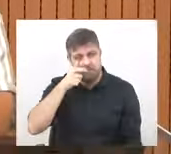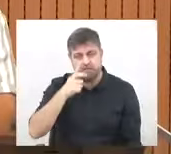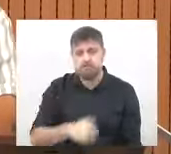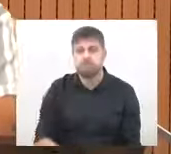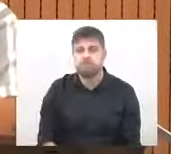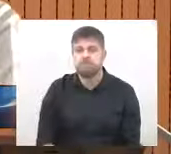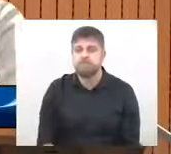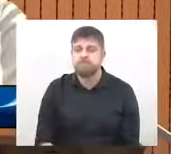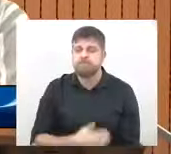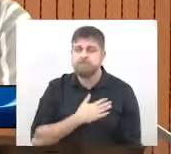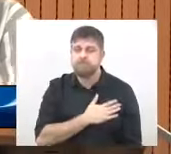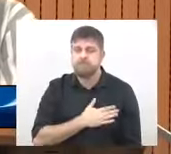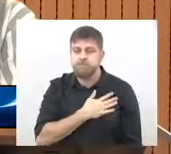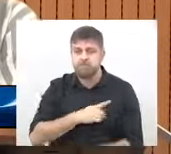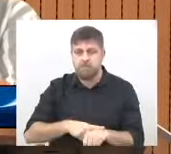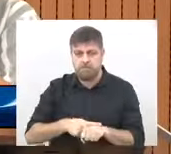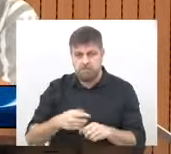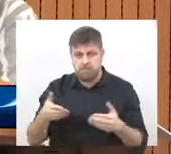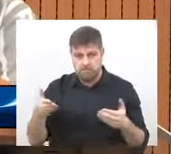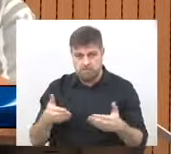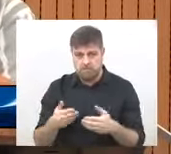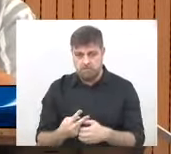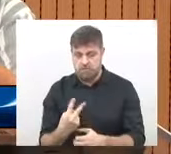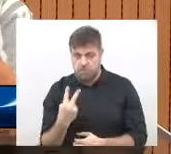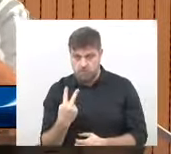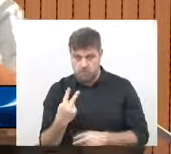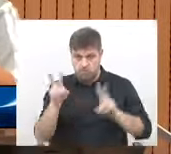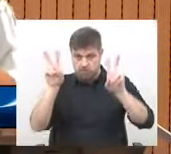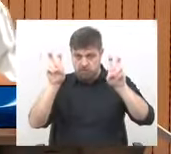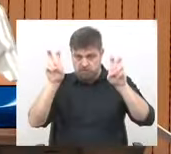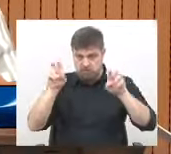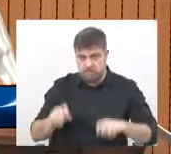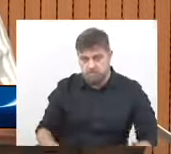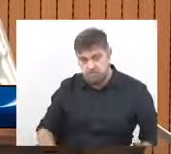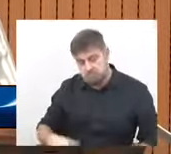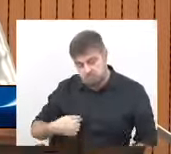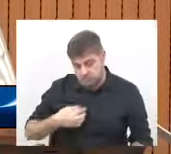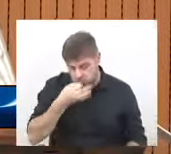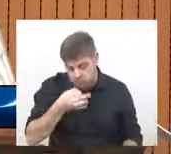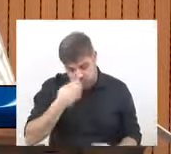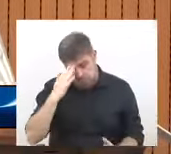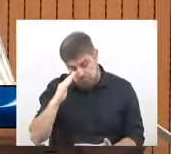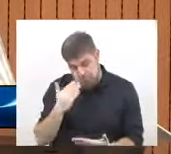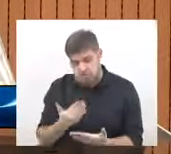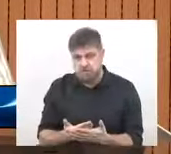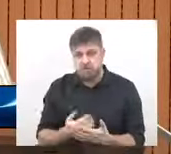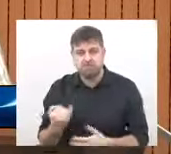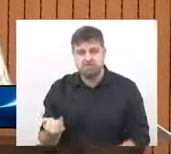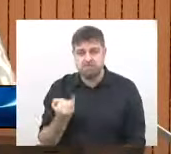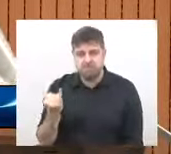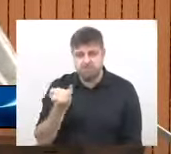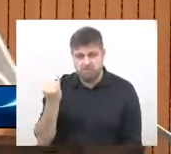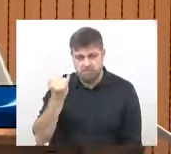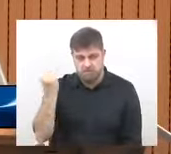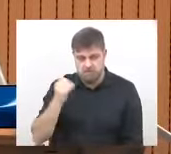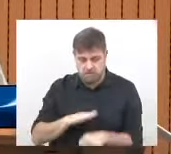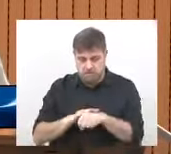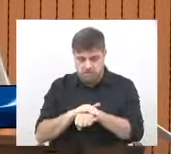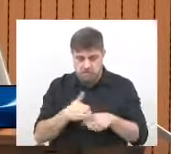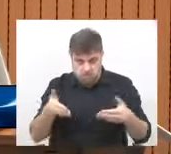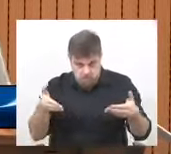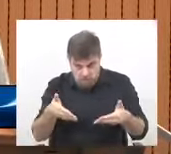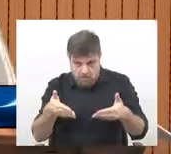Eu gostaria de, nesse tempo, tratar de duas questões que eu acredito que são importantes na noite de